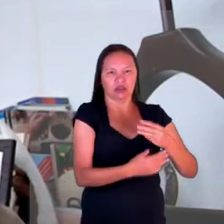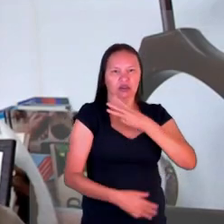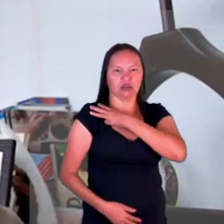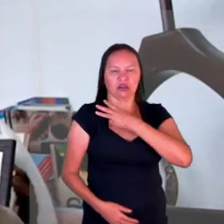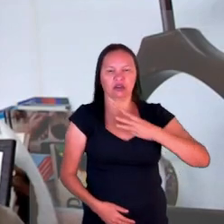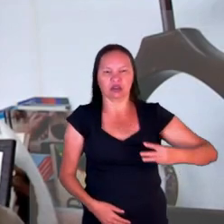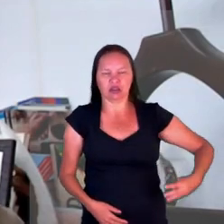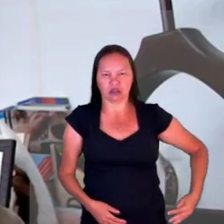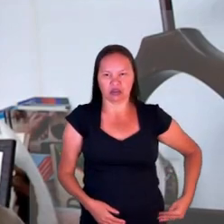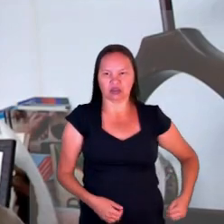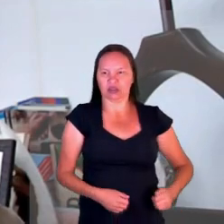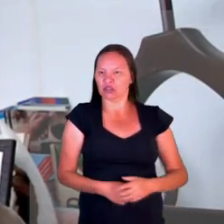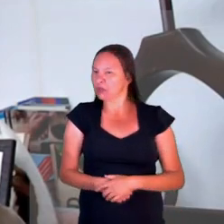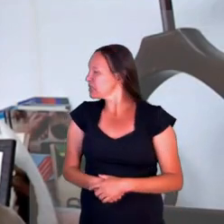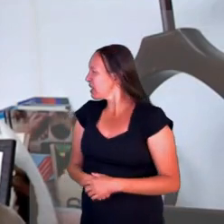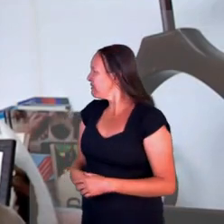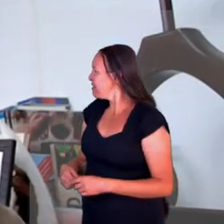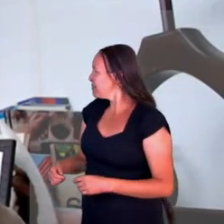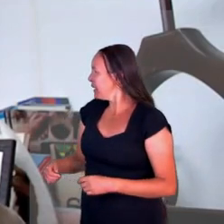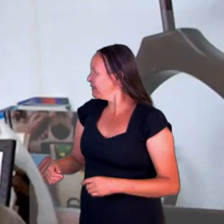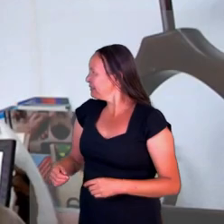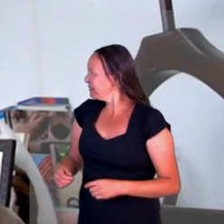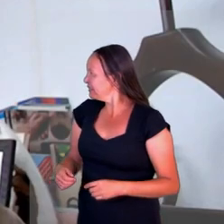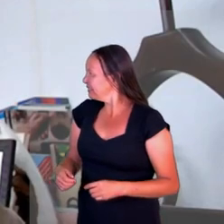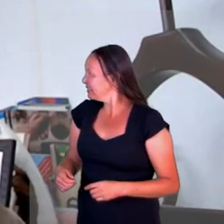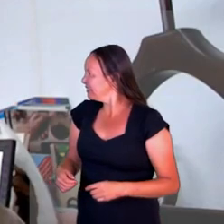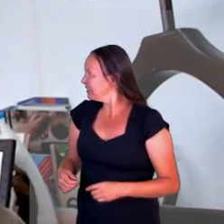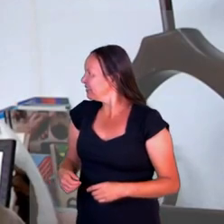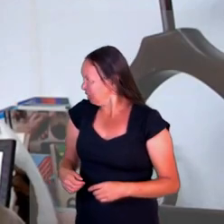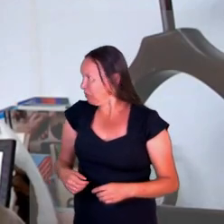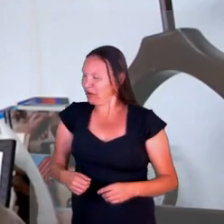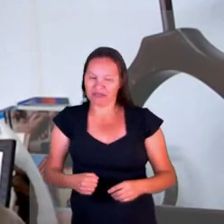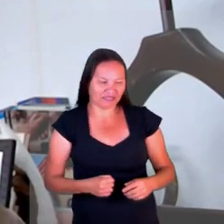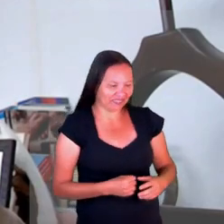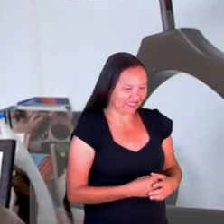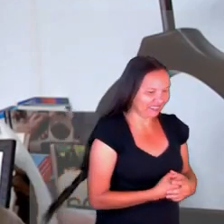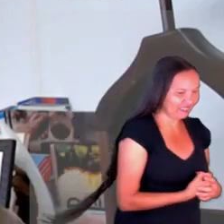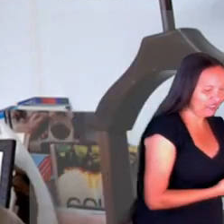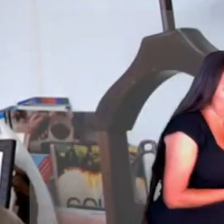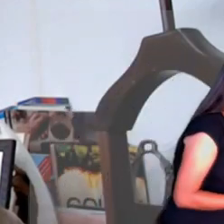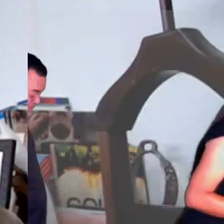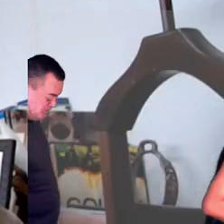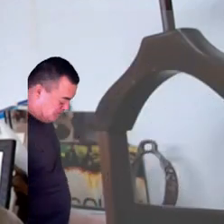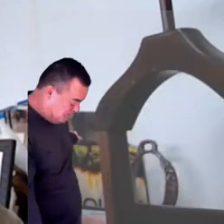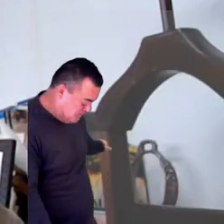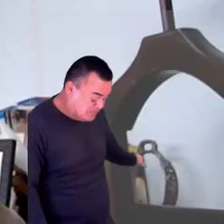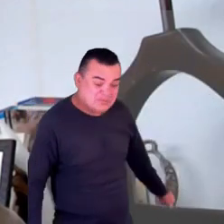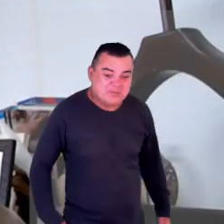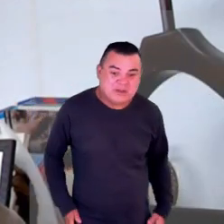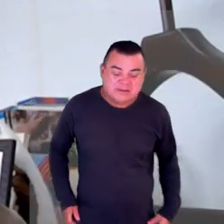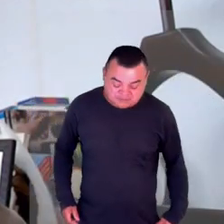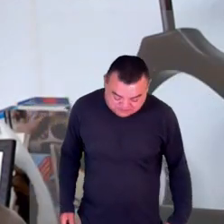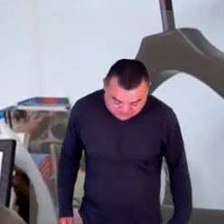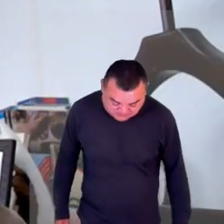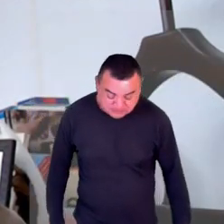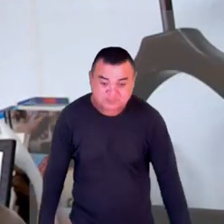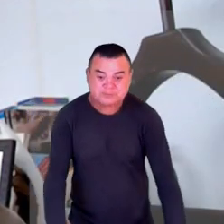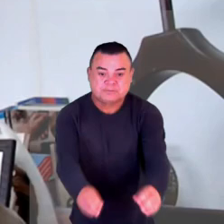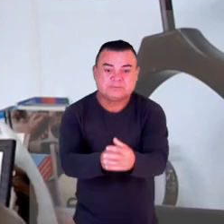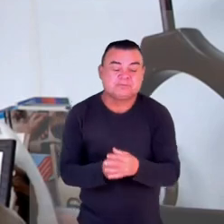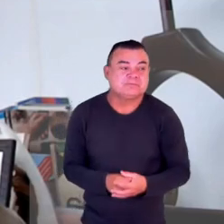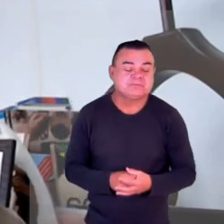Público brasileiro esse tema referente ao direito humano à Alimentação adequada absolutamente